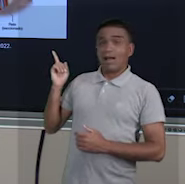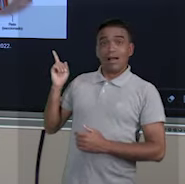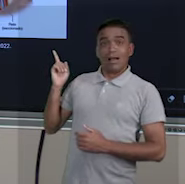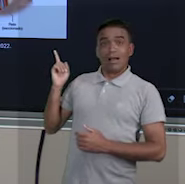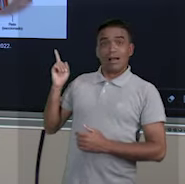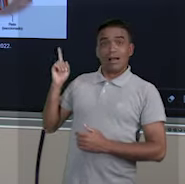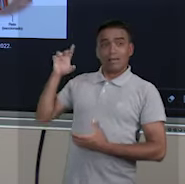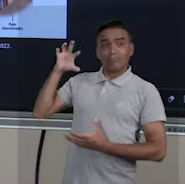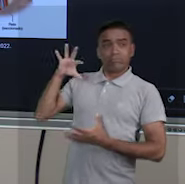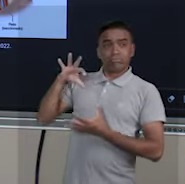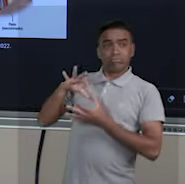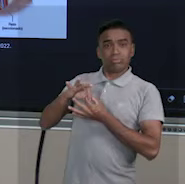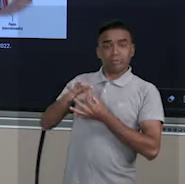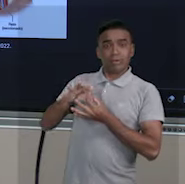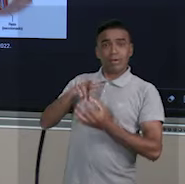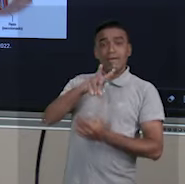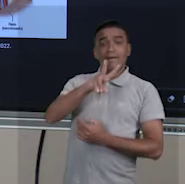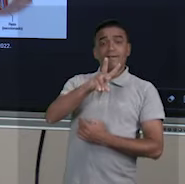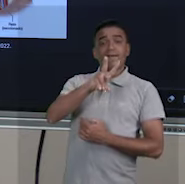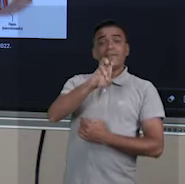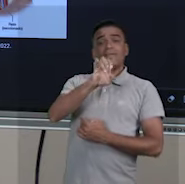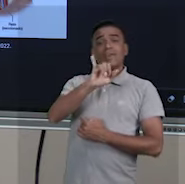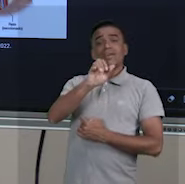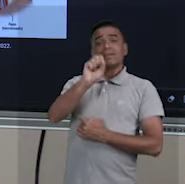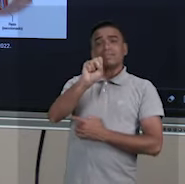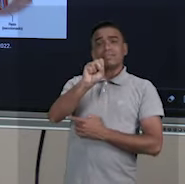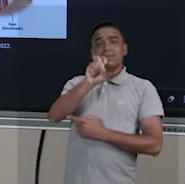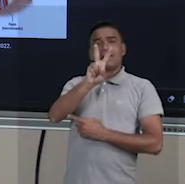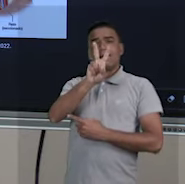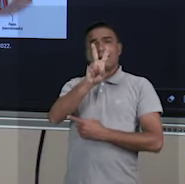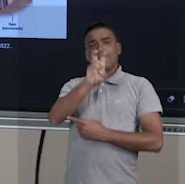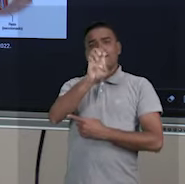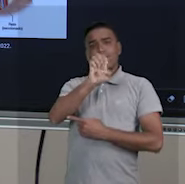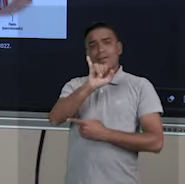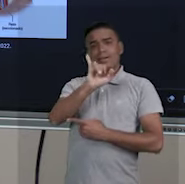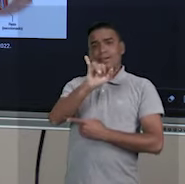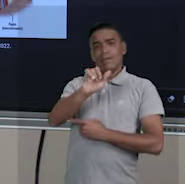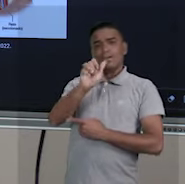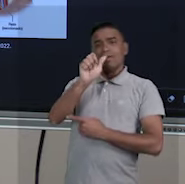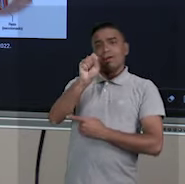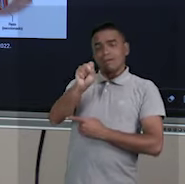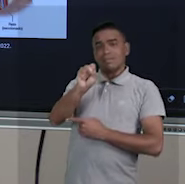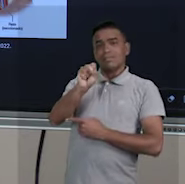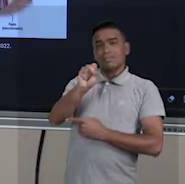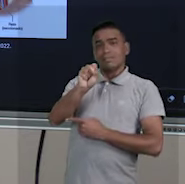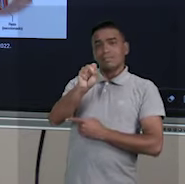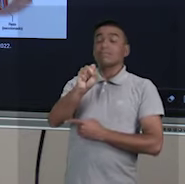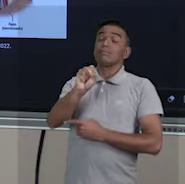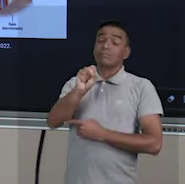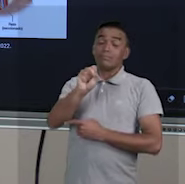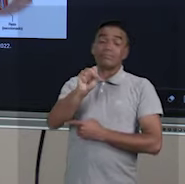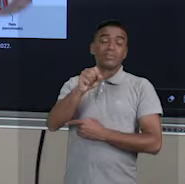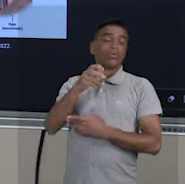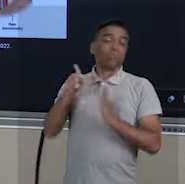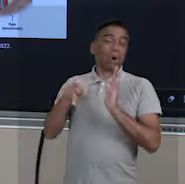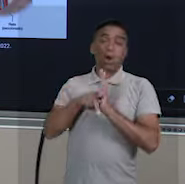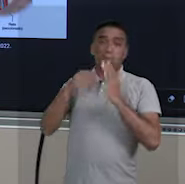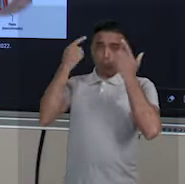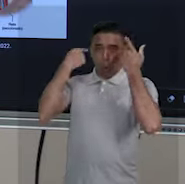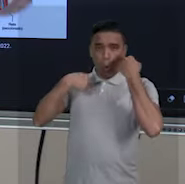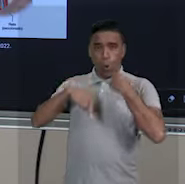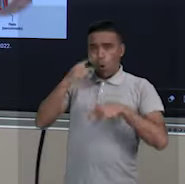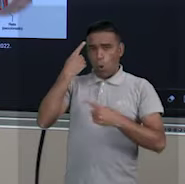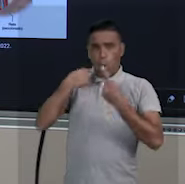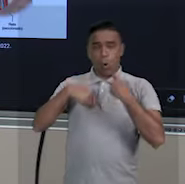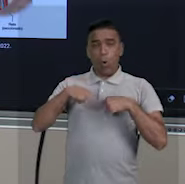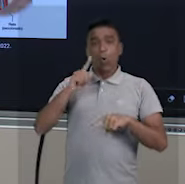tem as veias, essas veias que são provenientes de todo o corpo, então elas vão chegar no rim